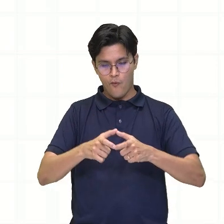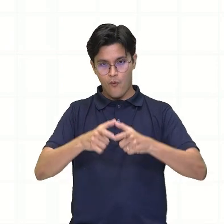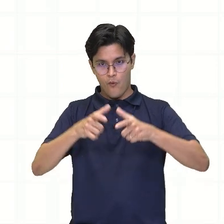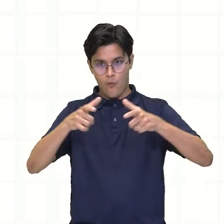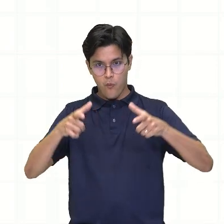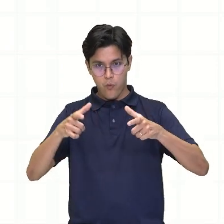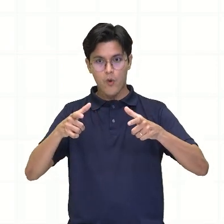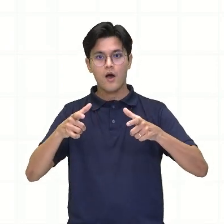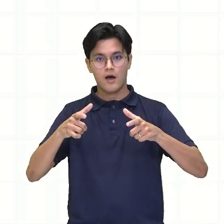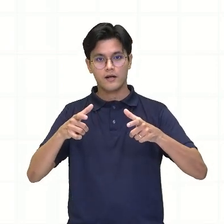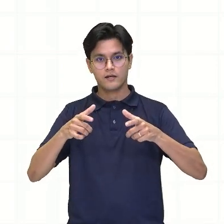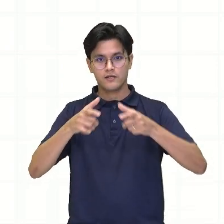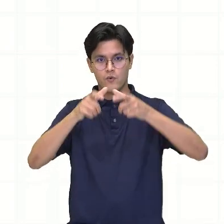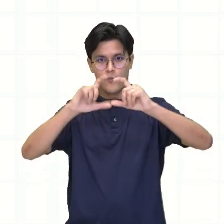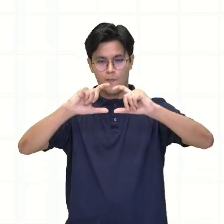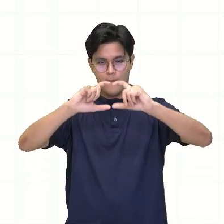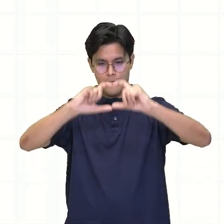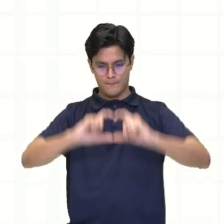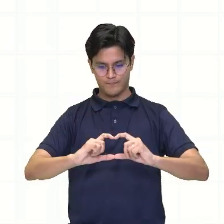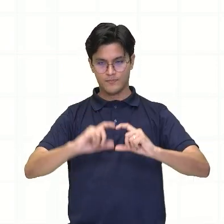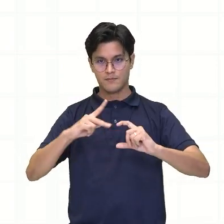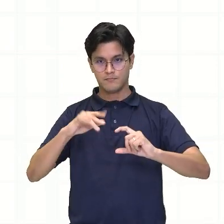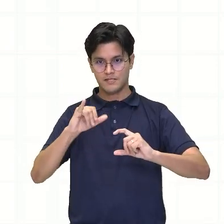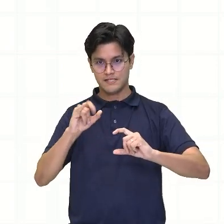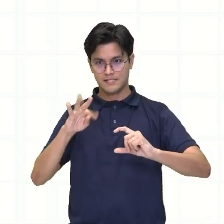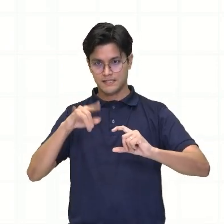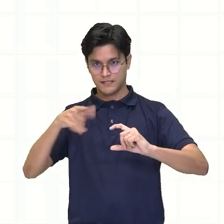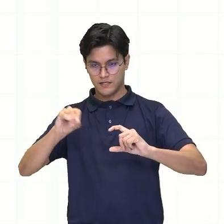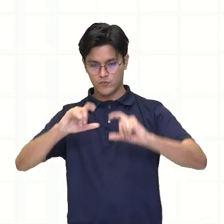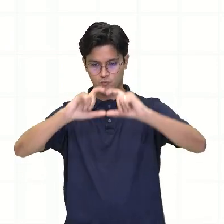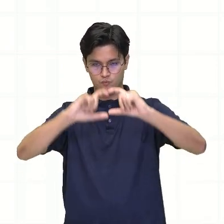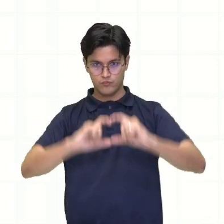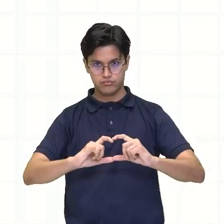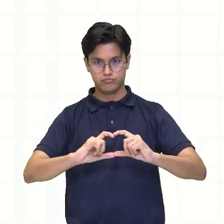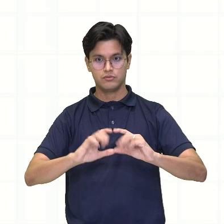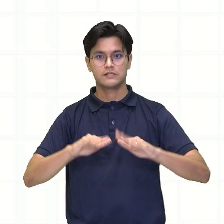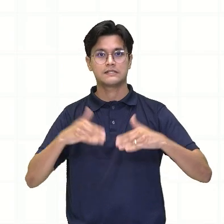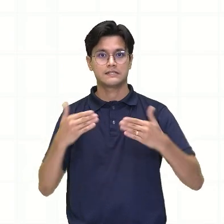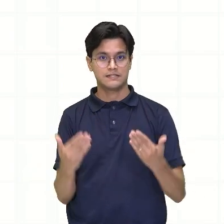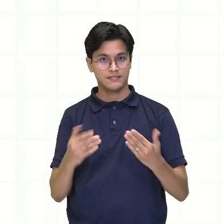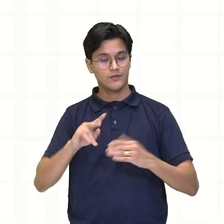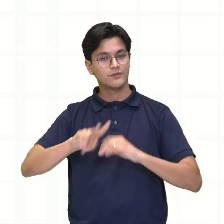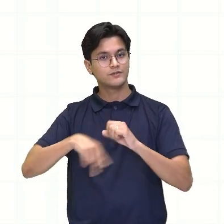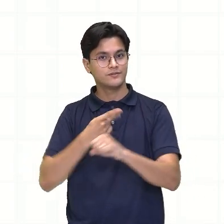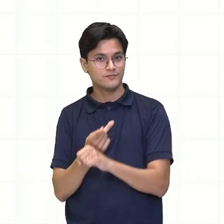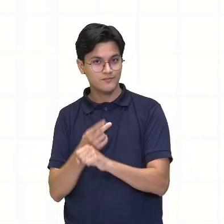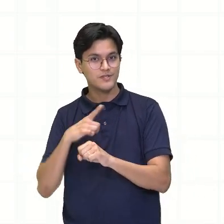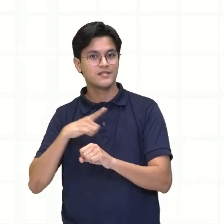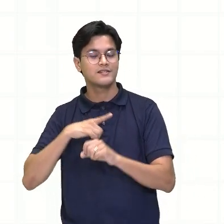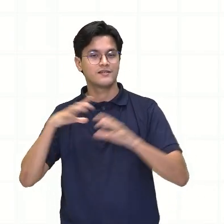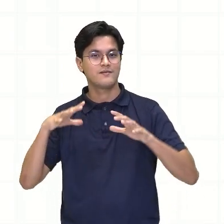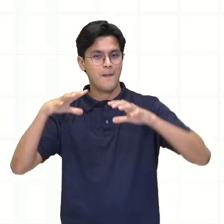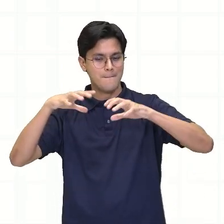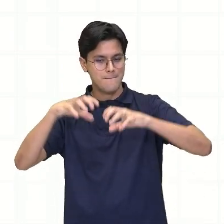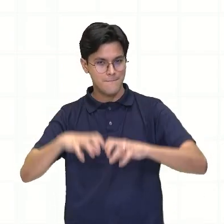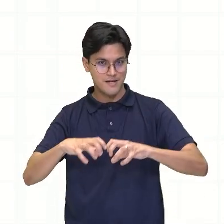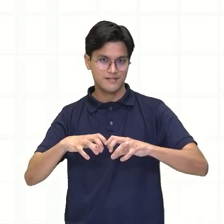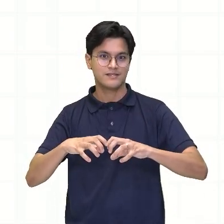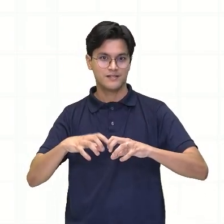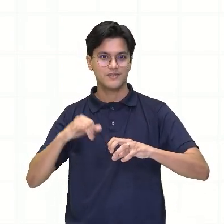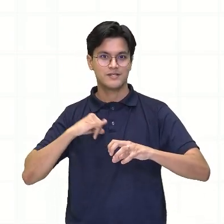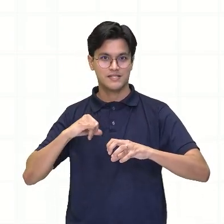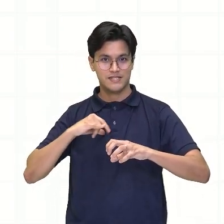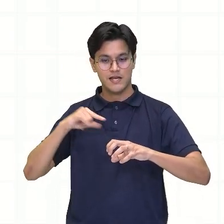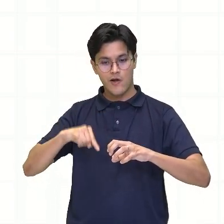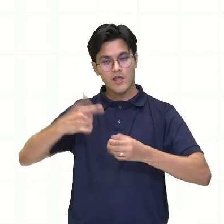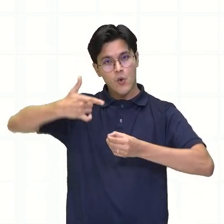pistão desça, tá? Depois, gente, toda essa pressão, ela vai ser, né, consumida aqui, esse